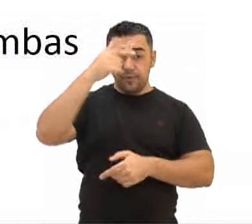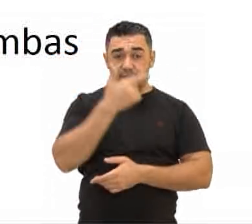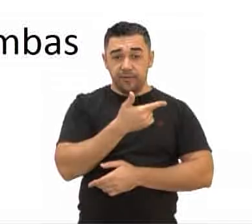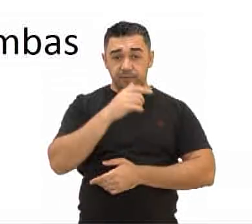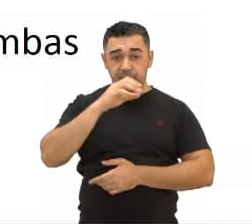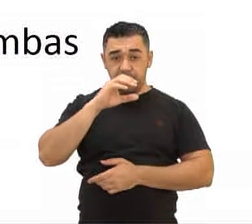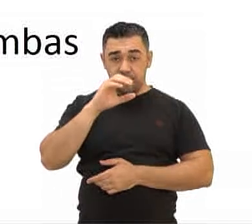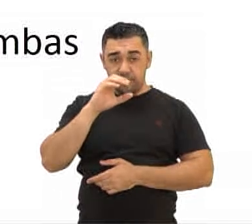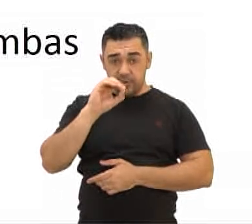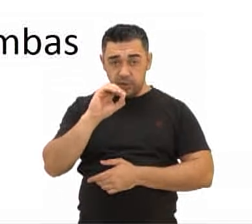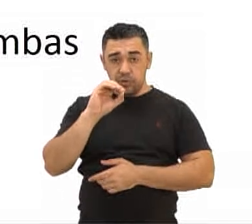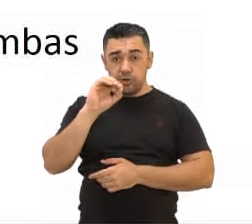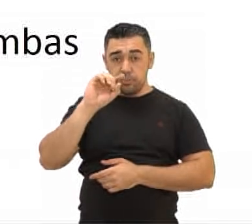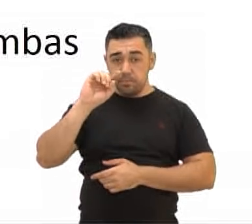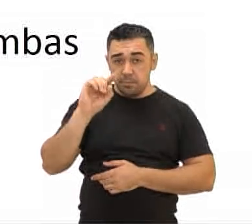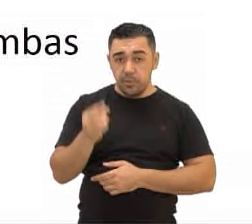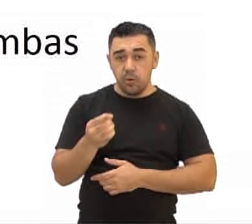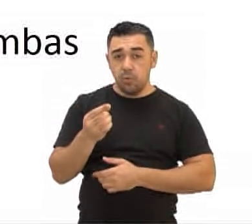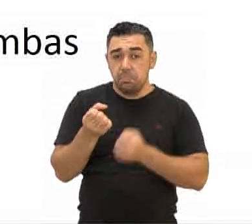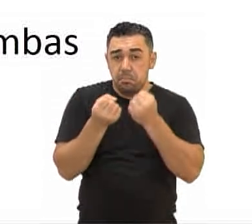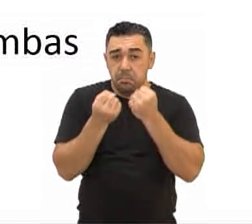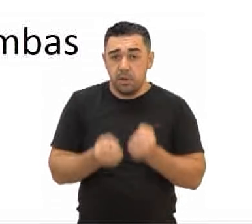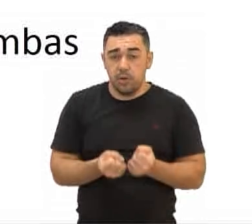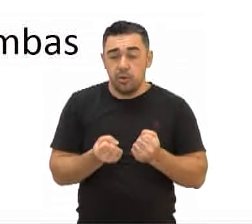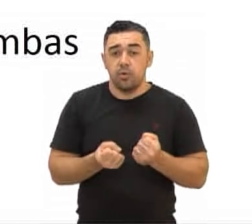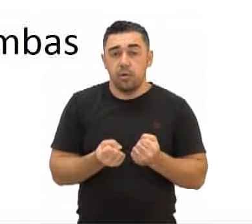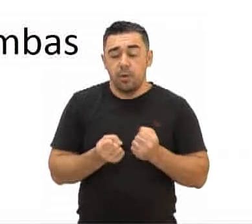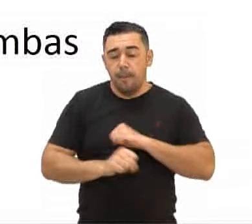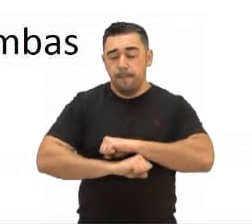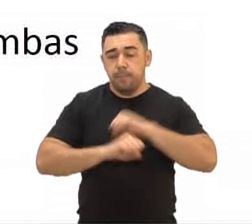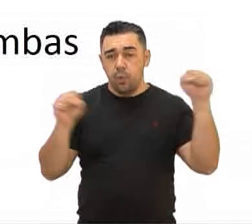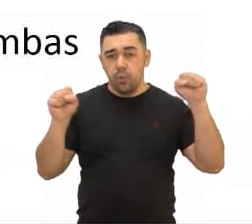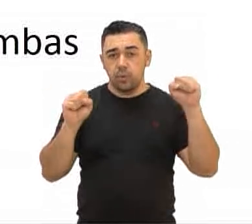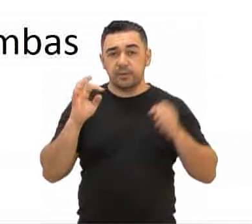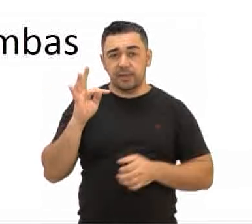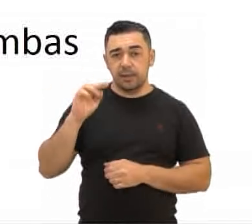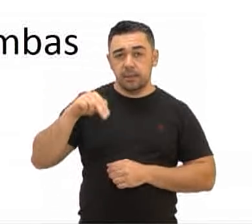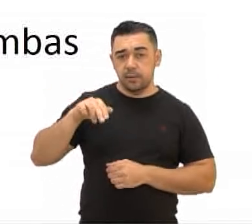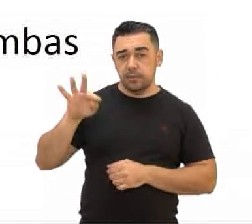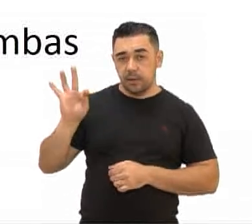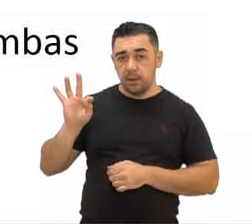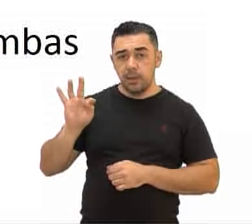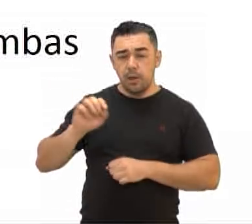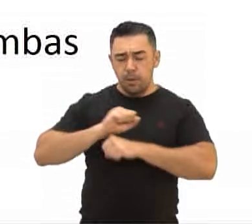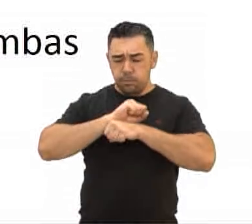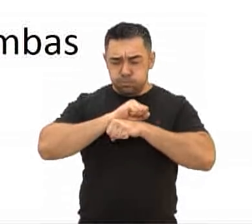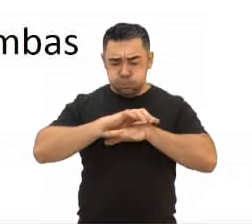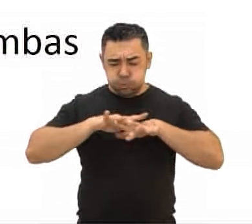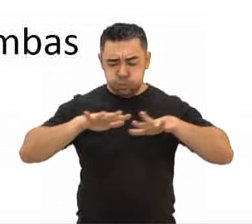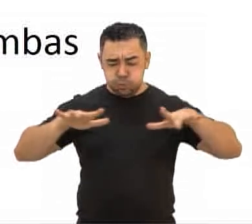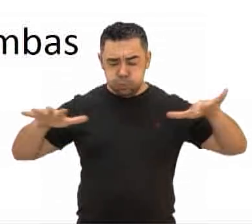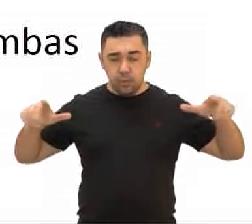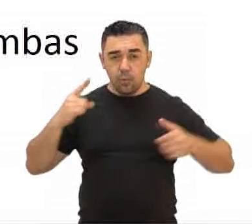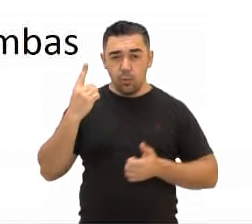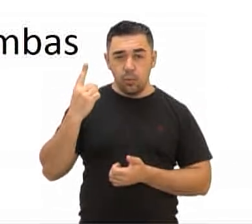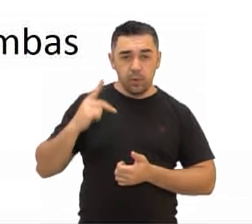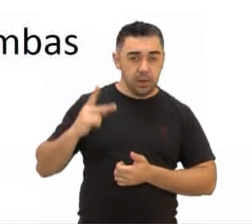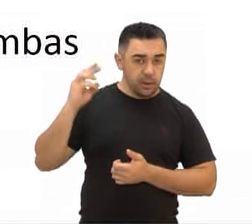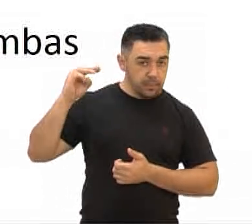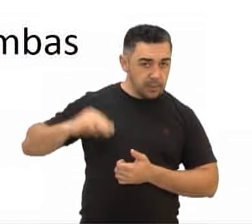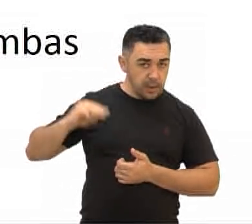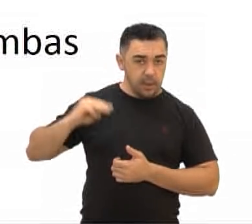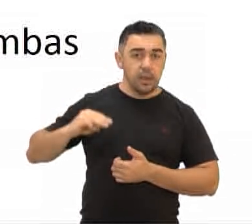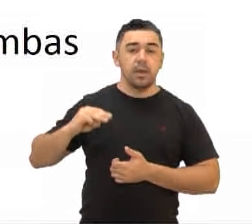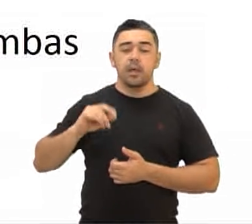toneladas de dinamite. Tudo foi queimado no raio de 1,5 km. Transformou metais em